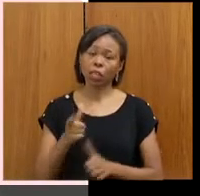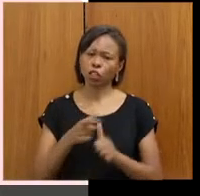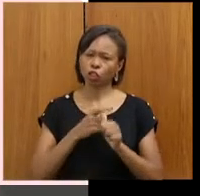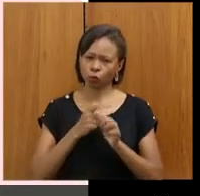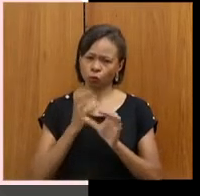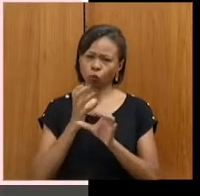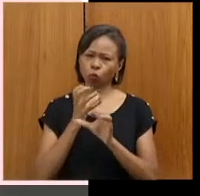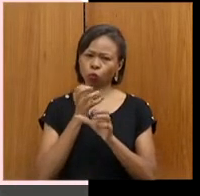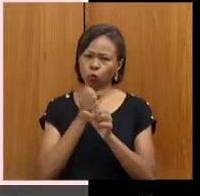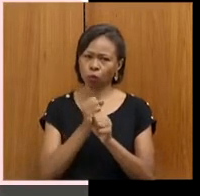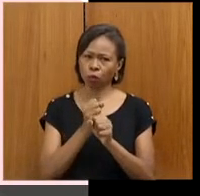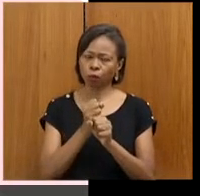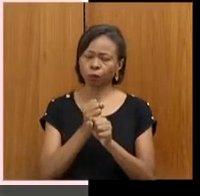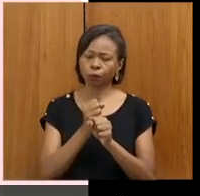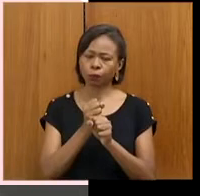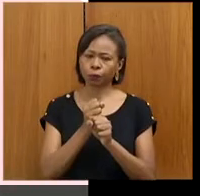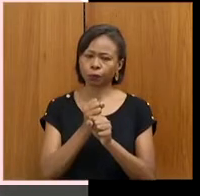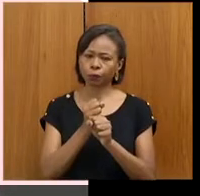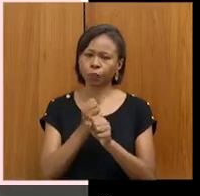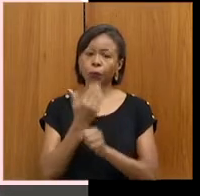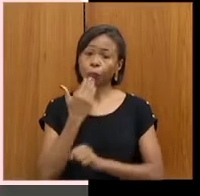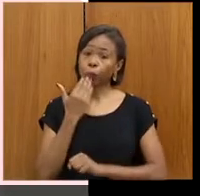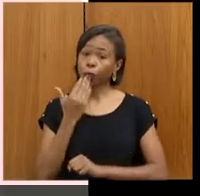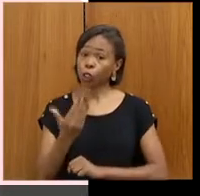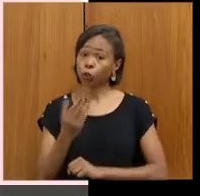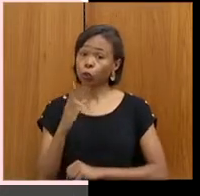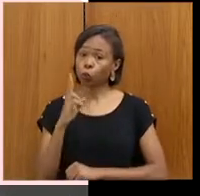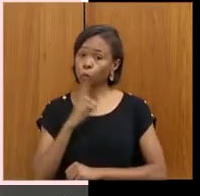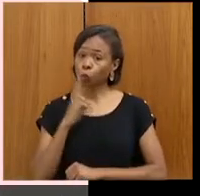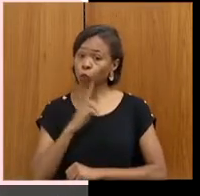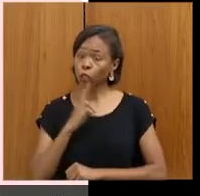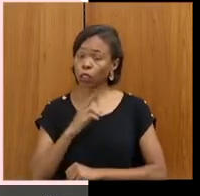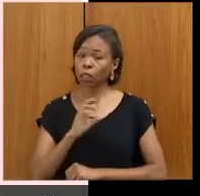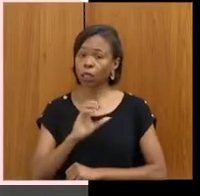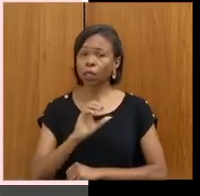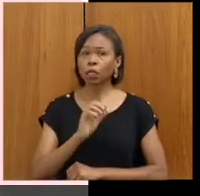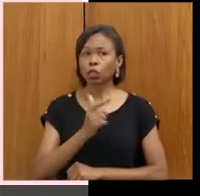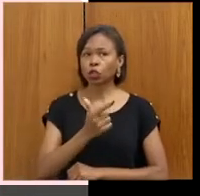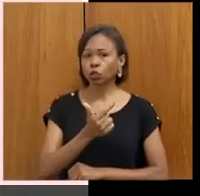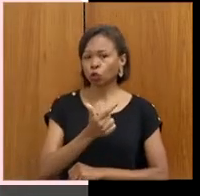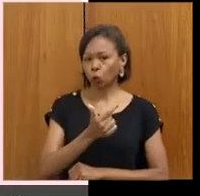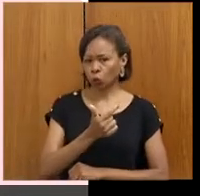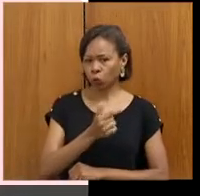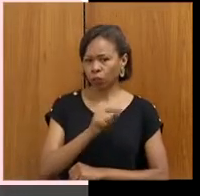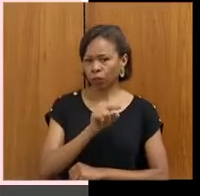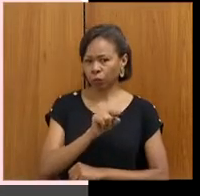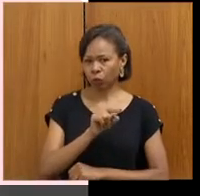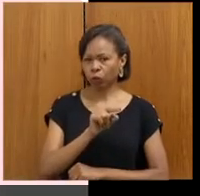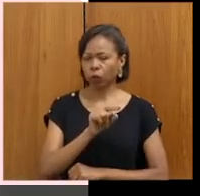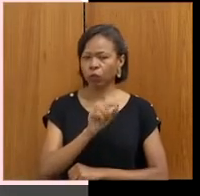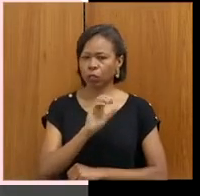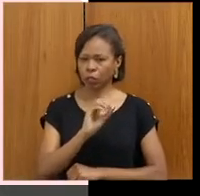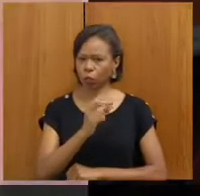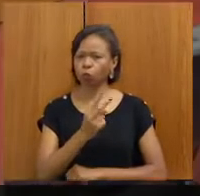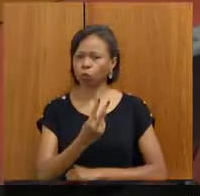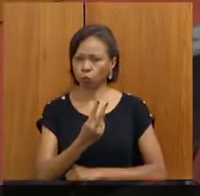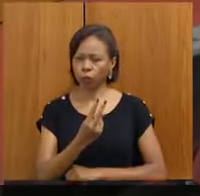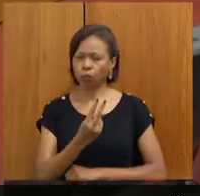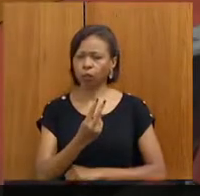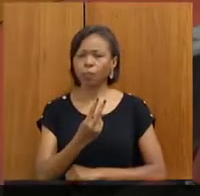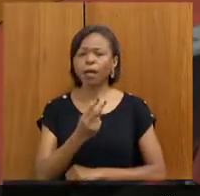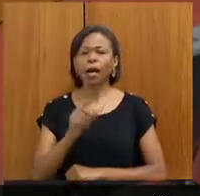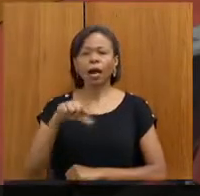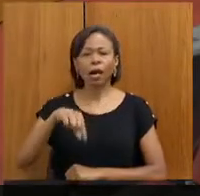total tivemos um pedido de urgência aqui na Assembleia pegue 1202 temos é uma